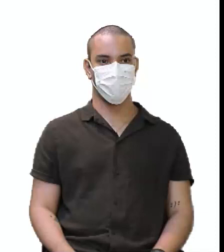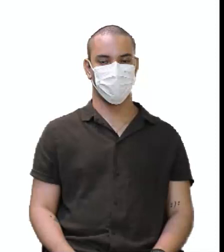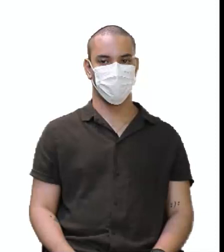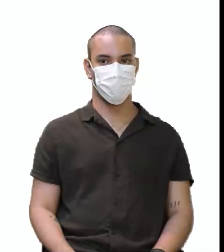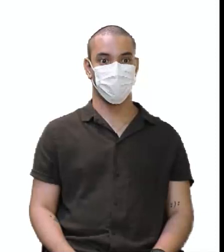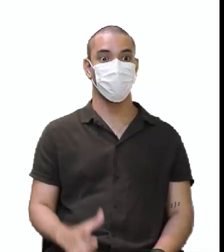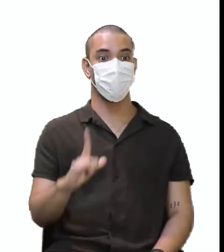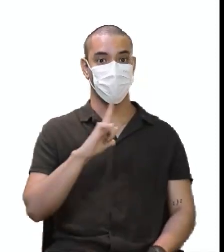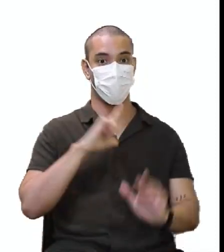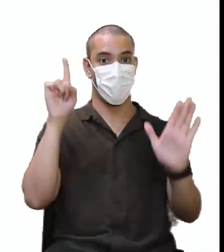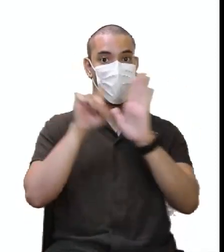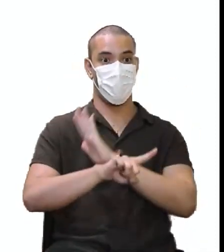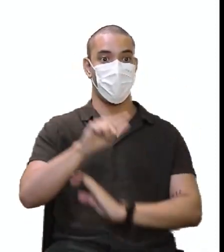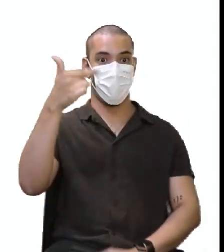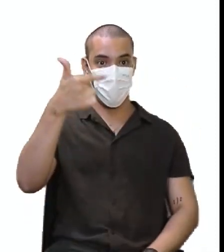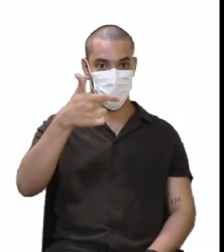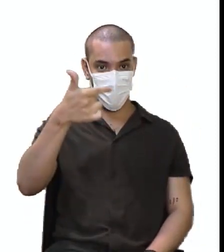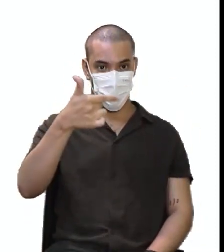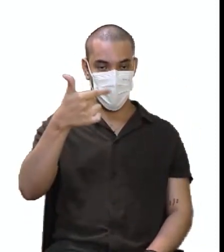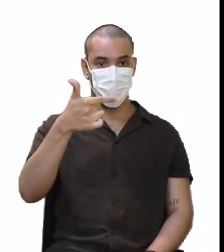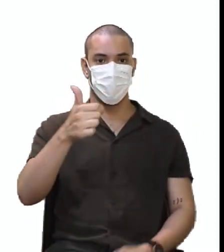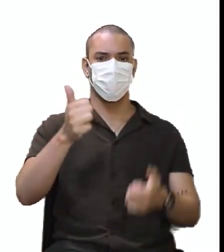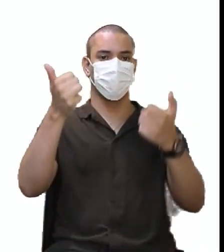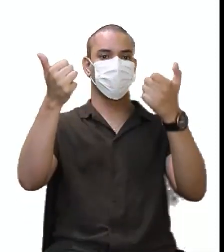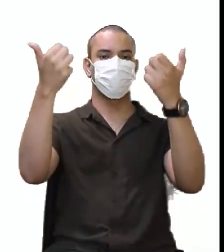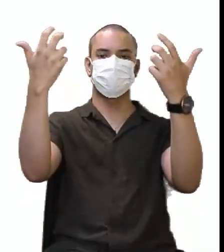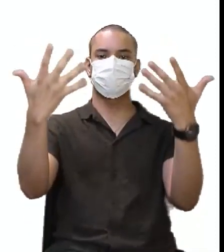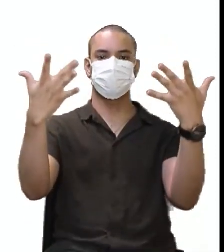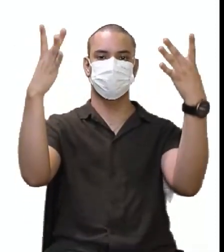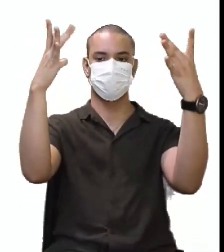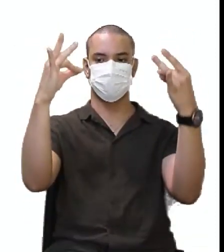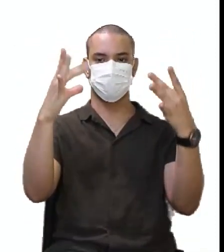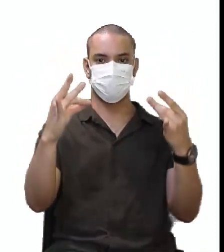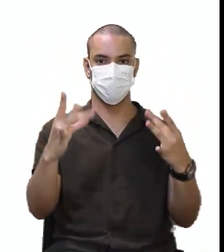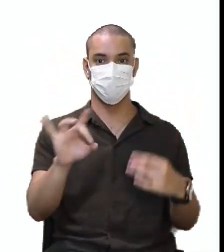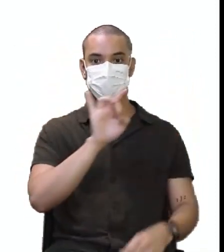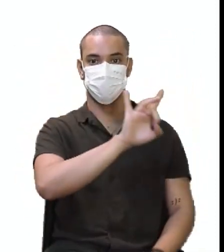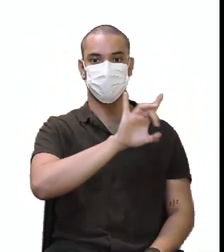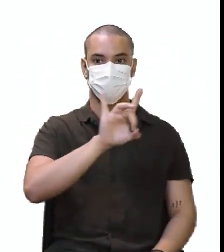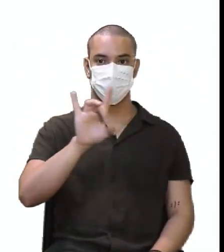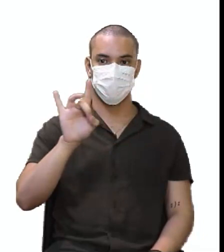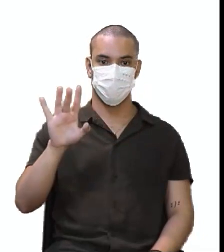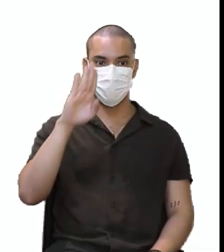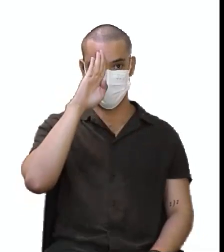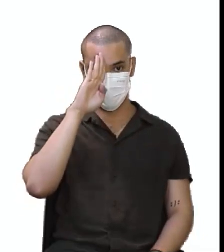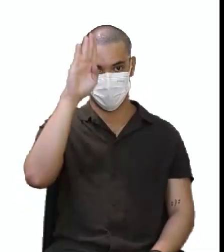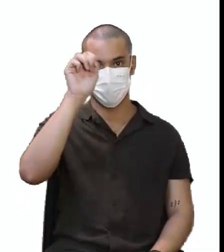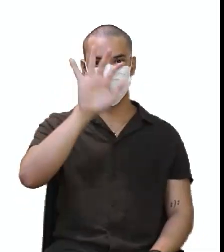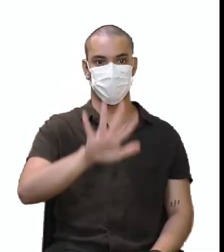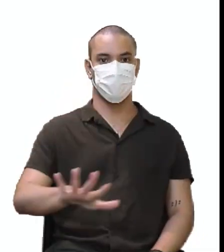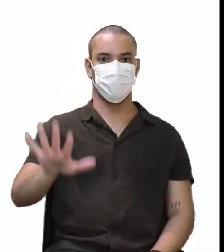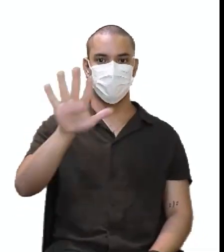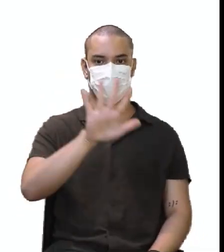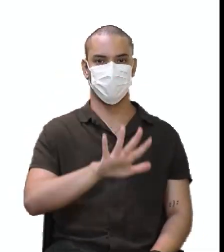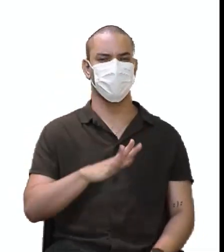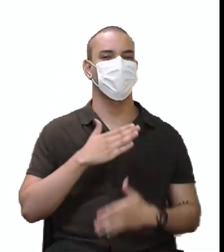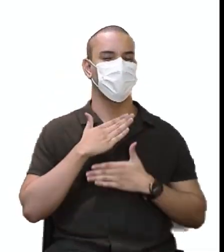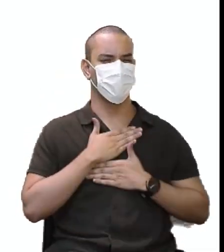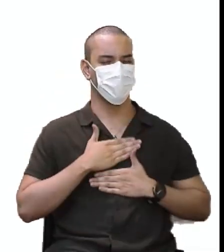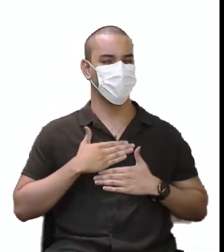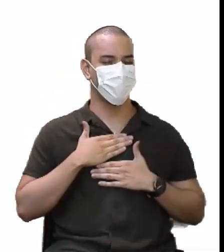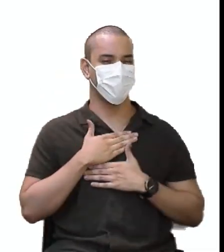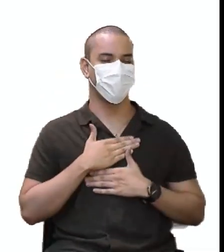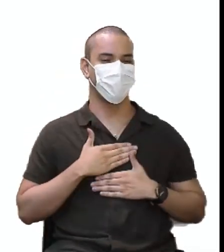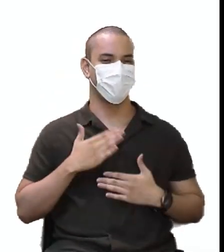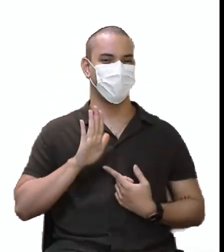Então, olha só a questão do número 2 chegando. Então, diz assim, descreva cada estrutura em destaque na imagem abaixo. A Prof. gosta de